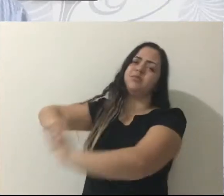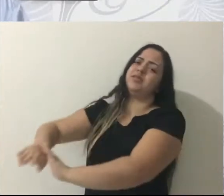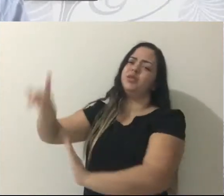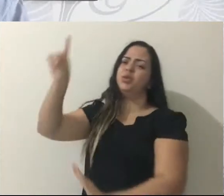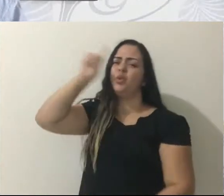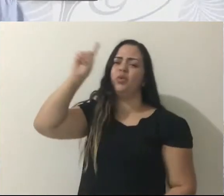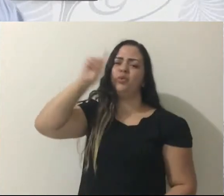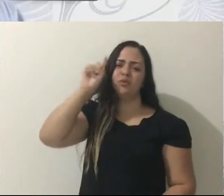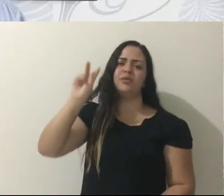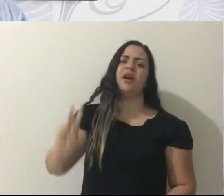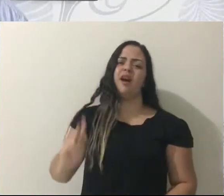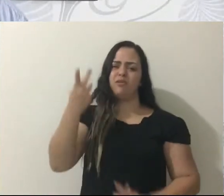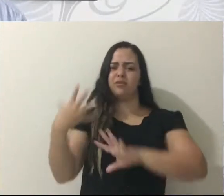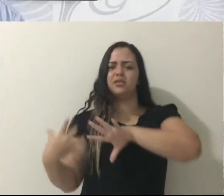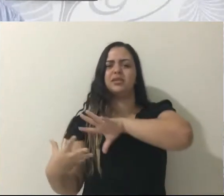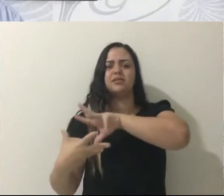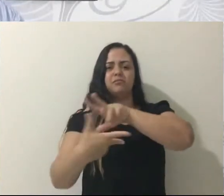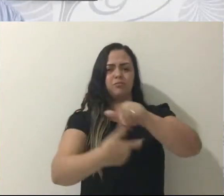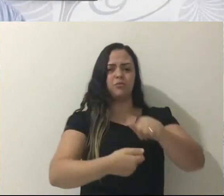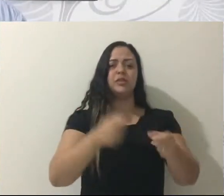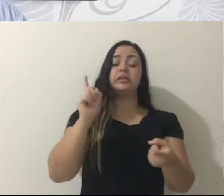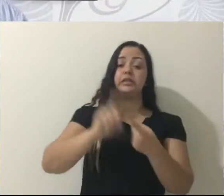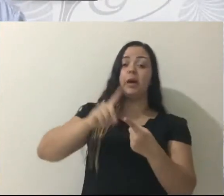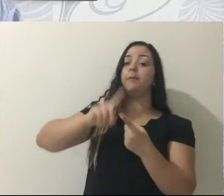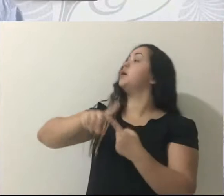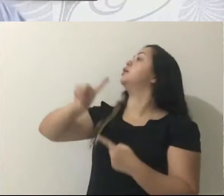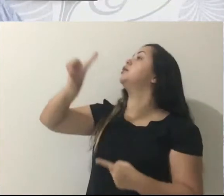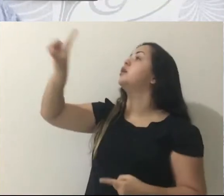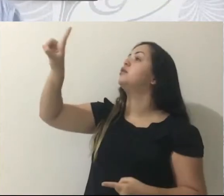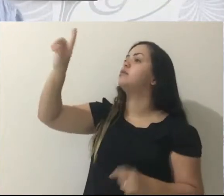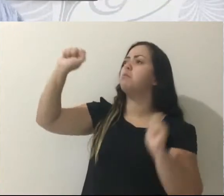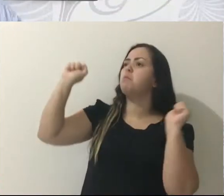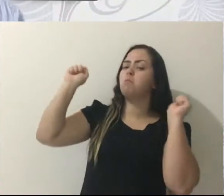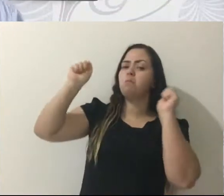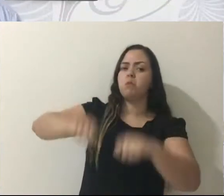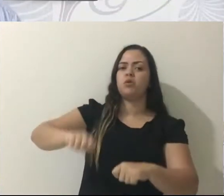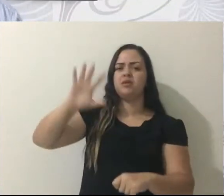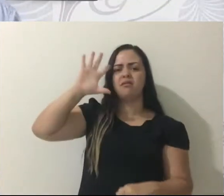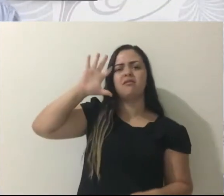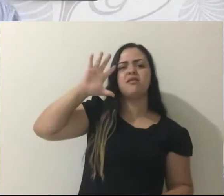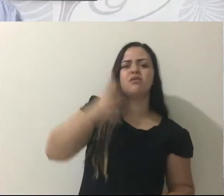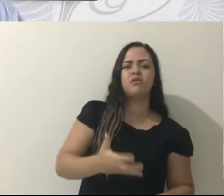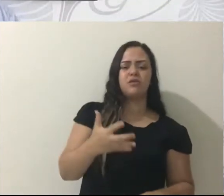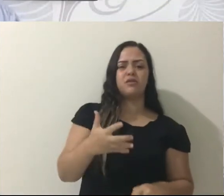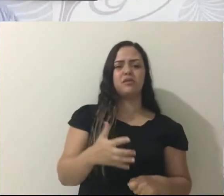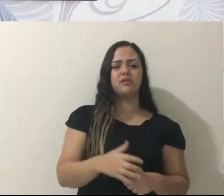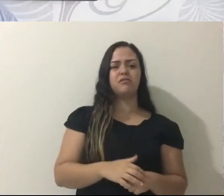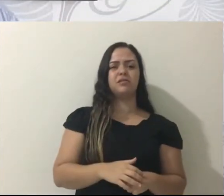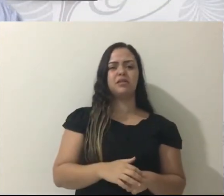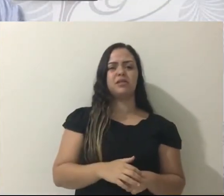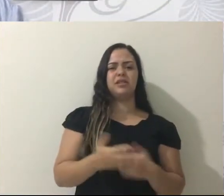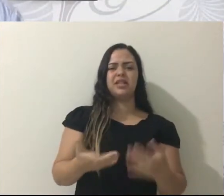estamos vendo todo dia acontecendo no mundo e também que Ele venha a resolver essa